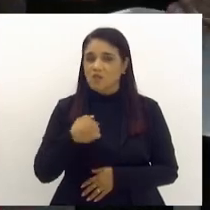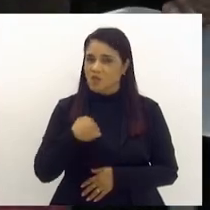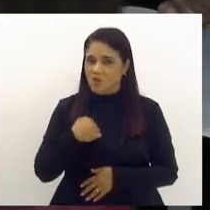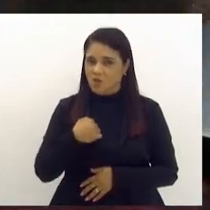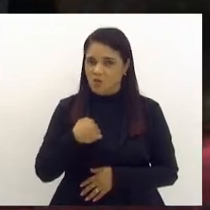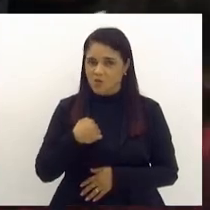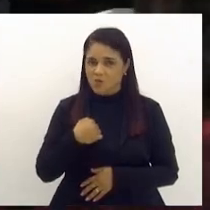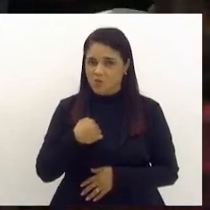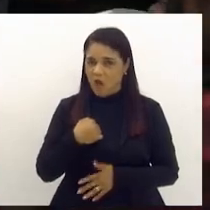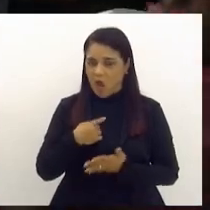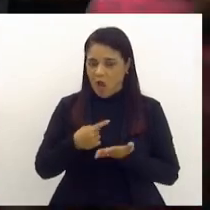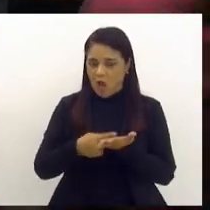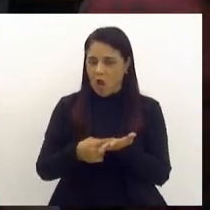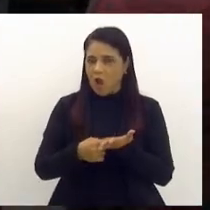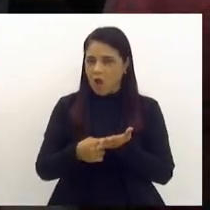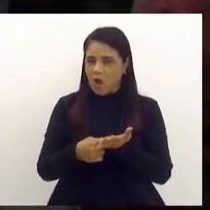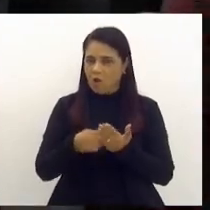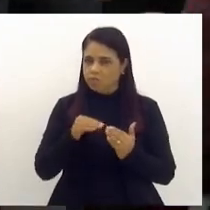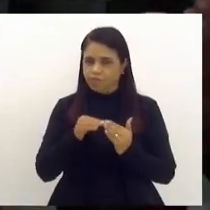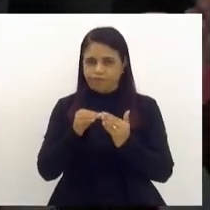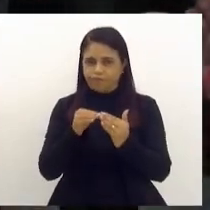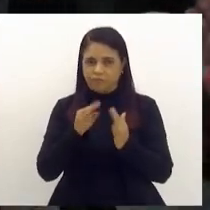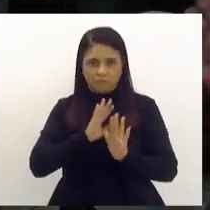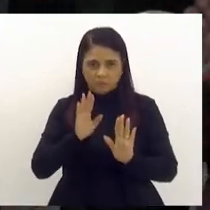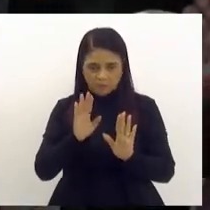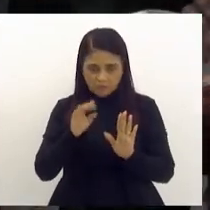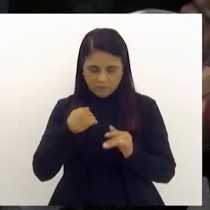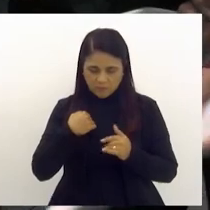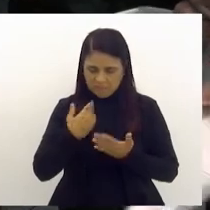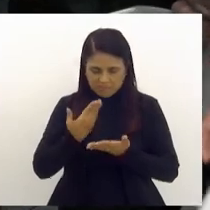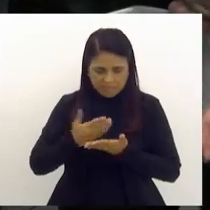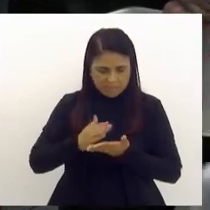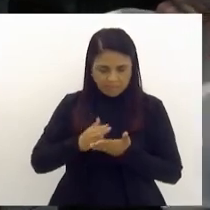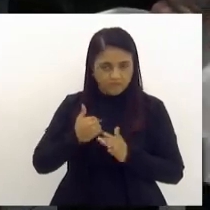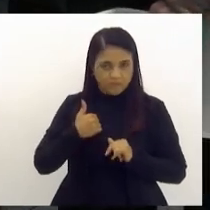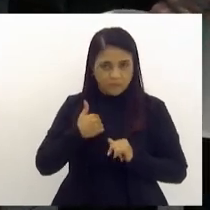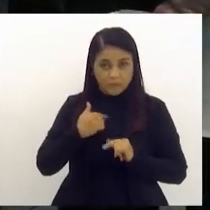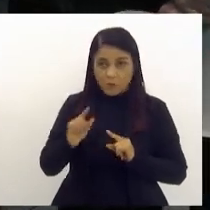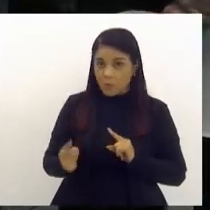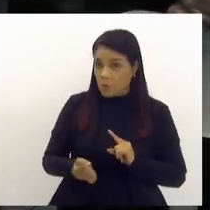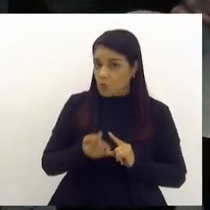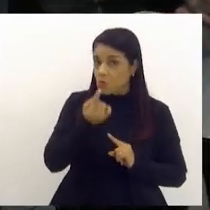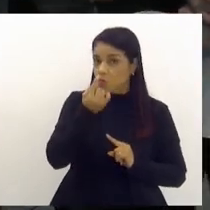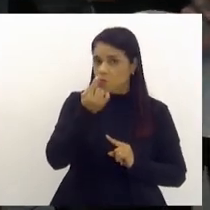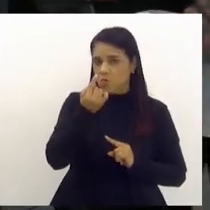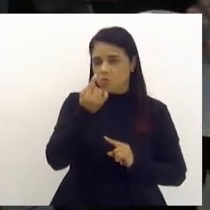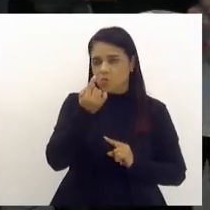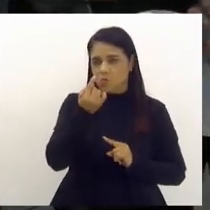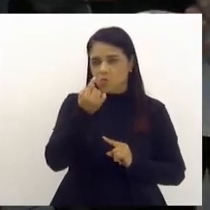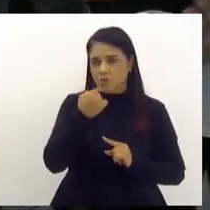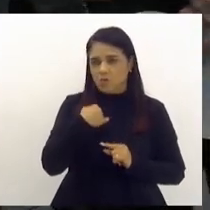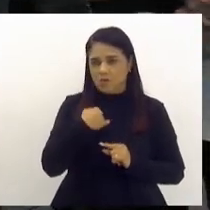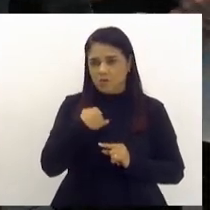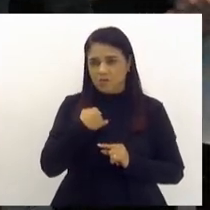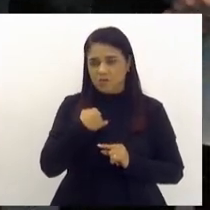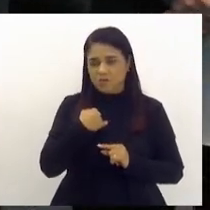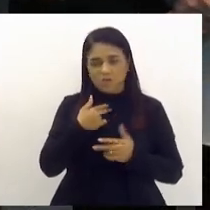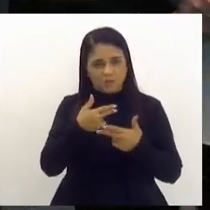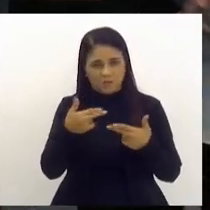invocando acordo, porque nada disso que eu vou falar aqui, só uma questão eu falei